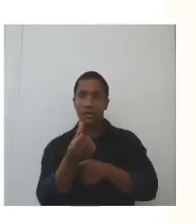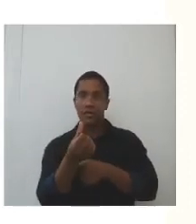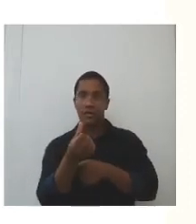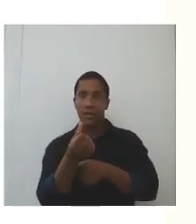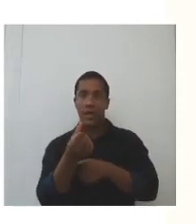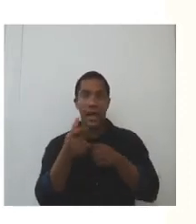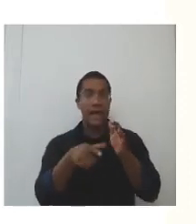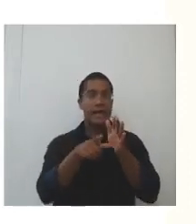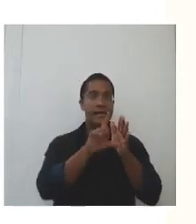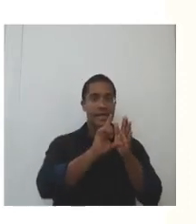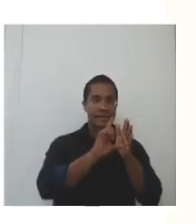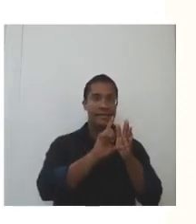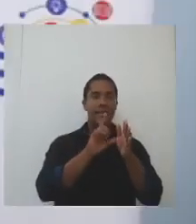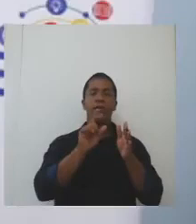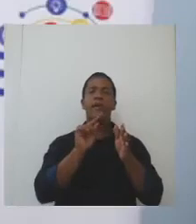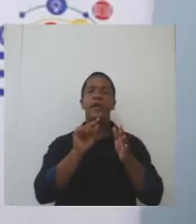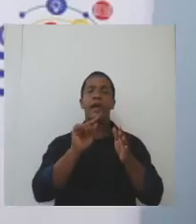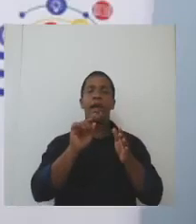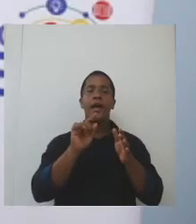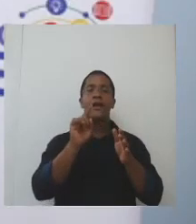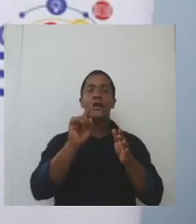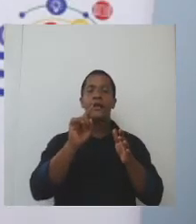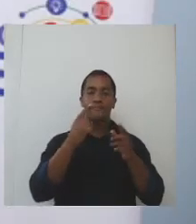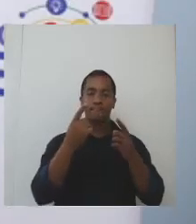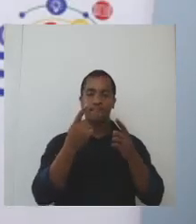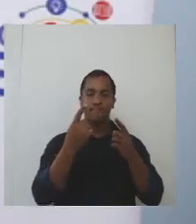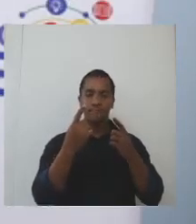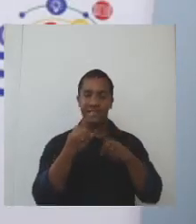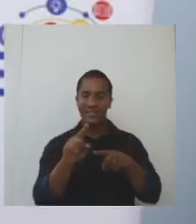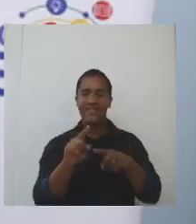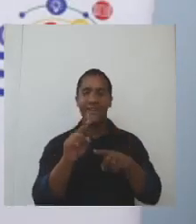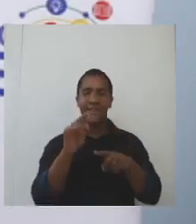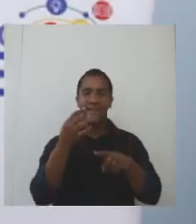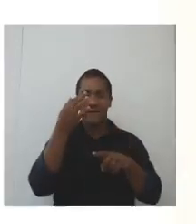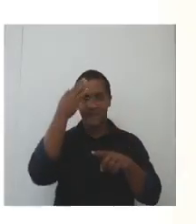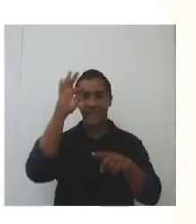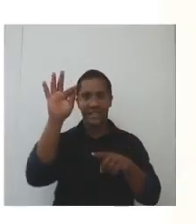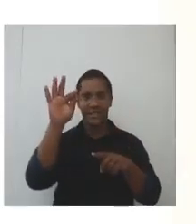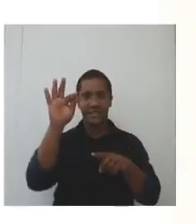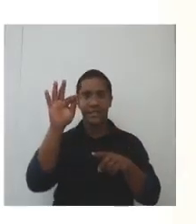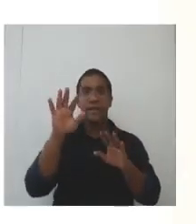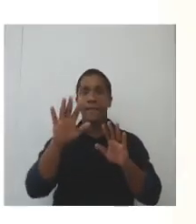da França, tá certo? Mas olha a data agora que aparece para vocês aqui ó, no slide.